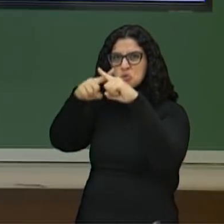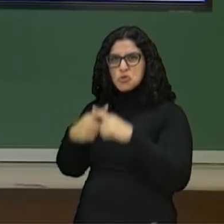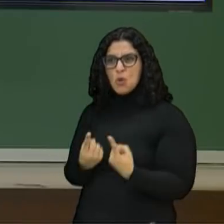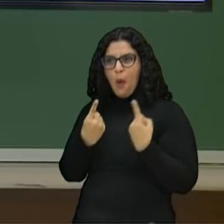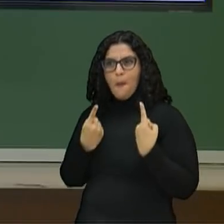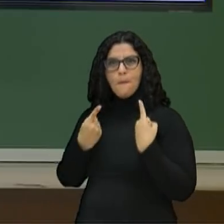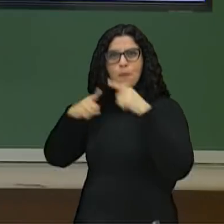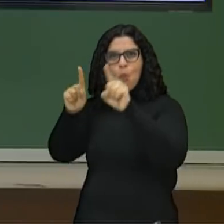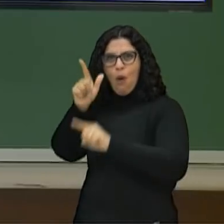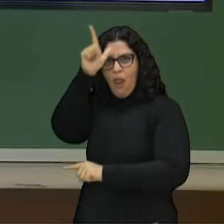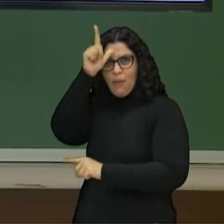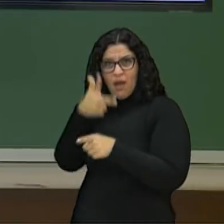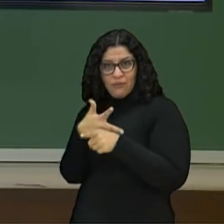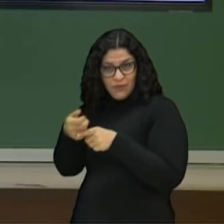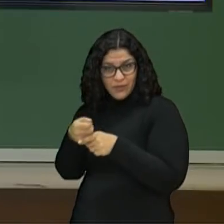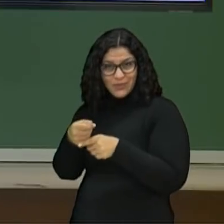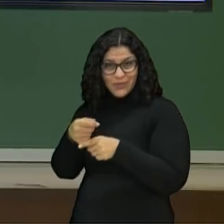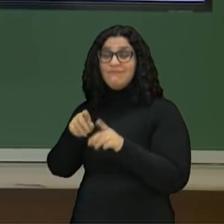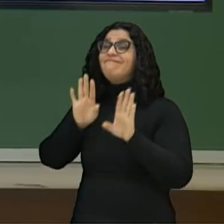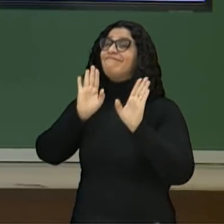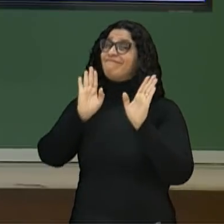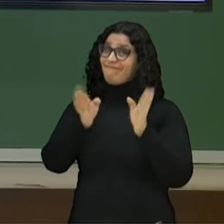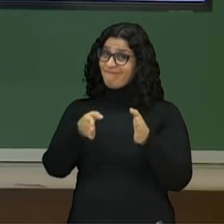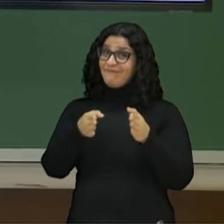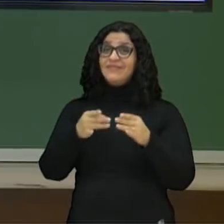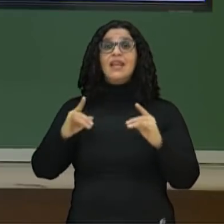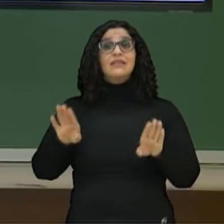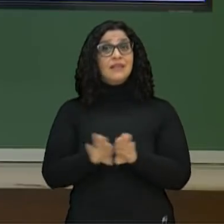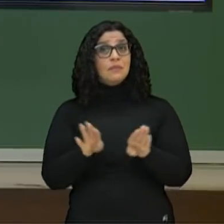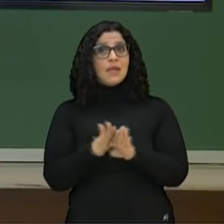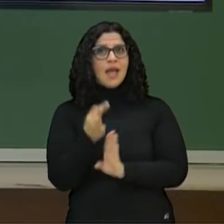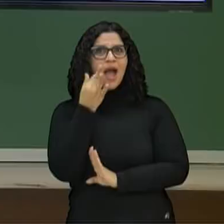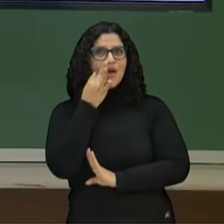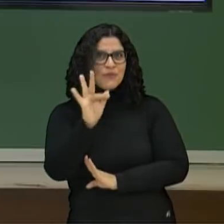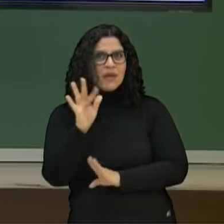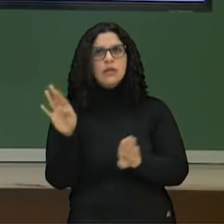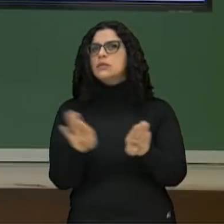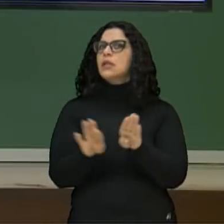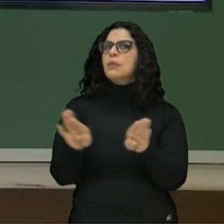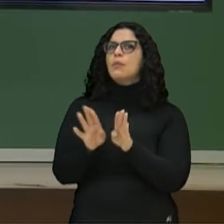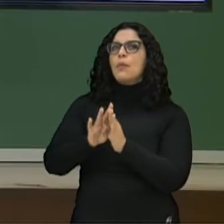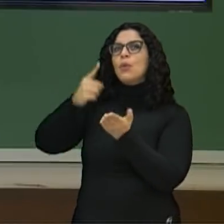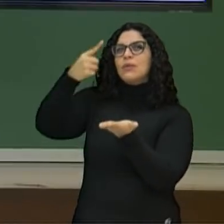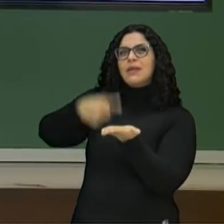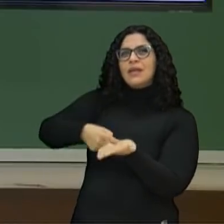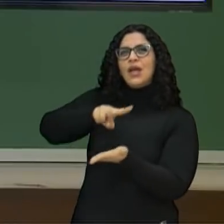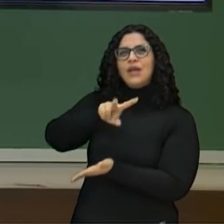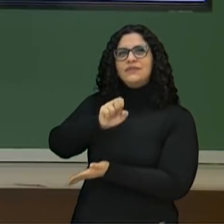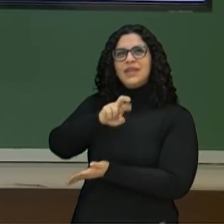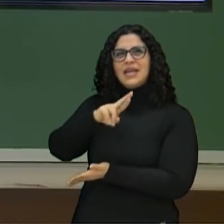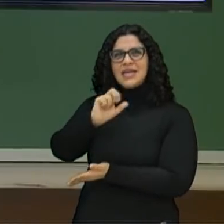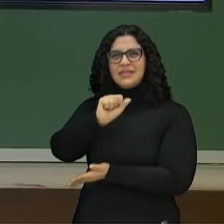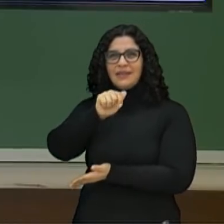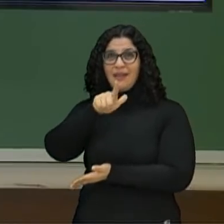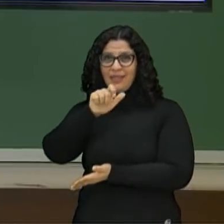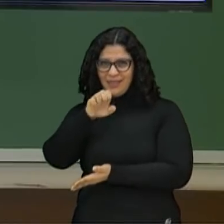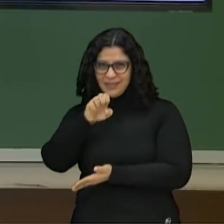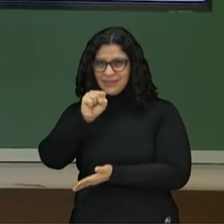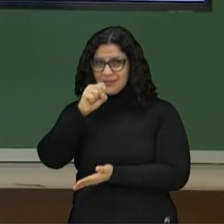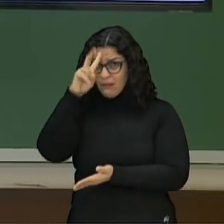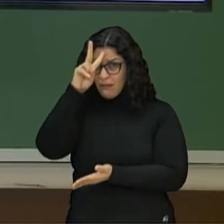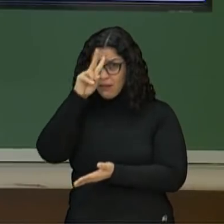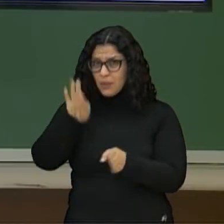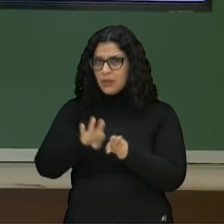Guerra Mundial. A França foi uma das principais causadoras do Tratado de Versalhes, que foi um tratado